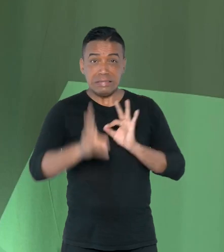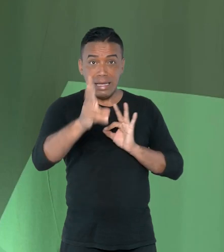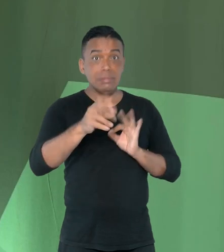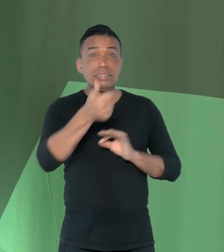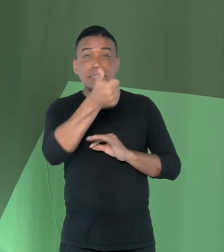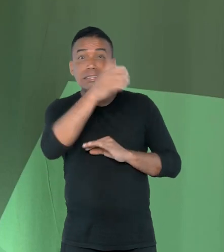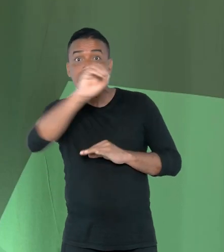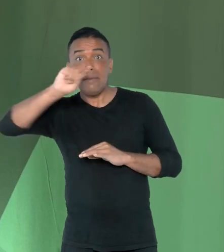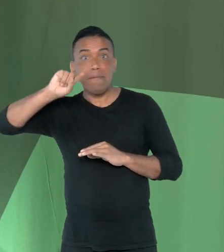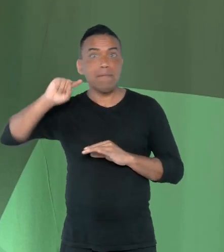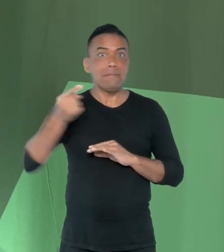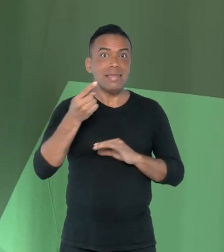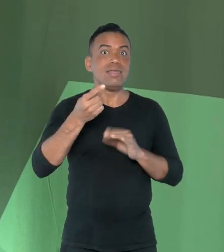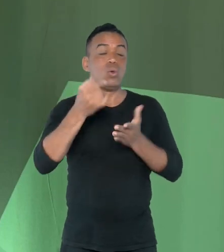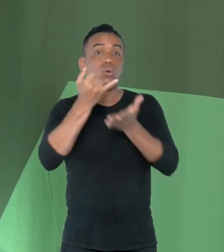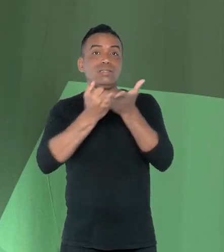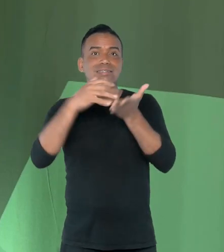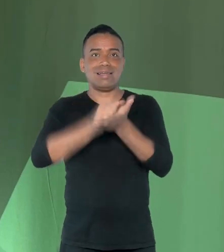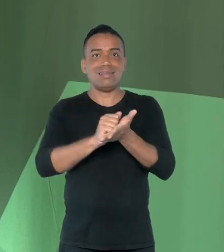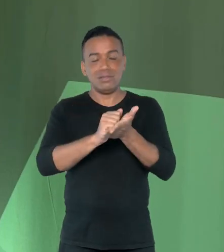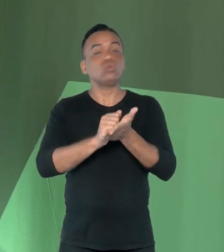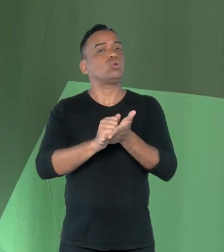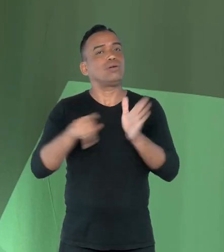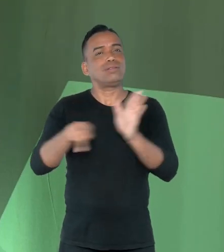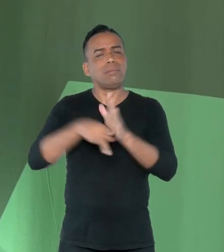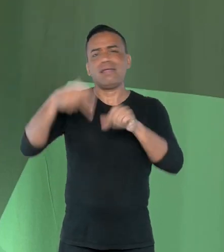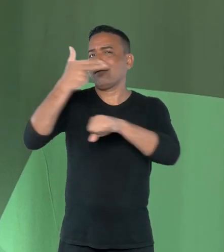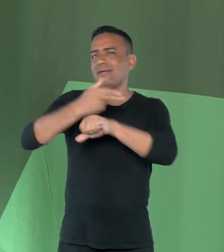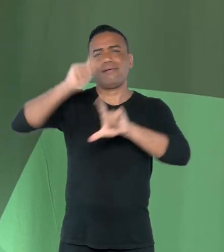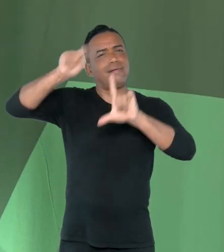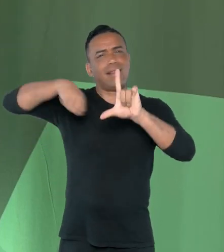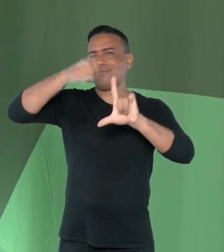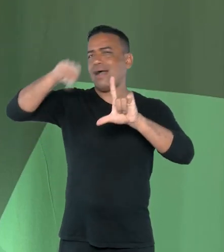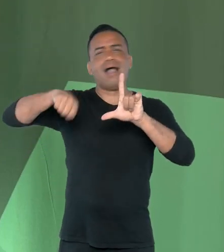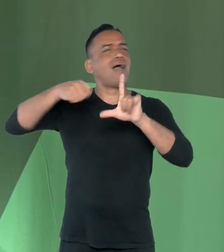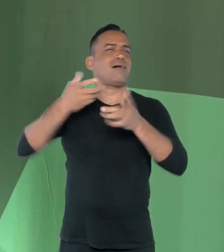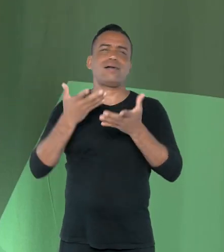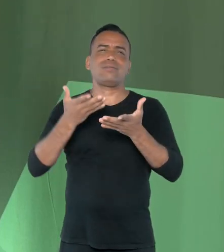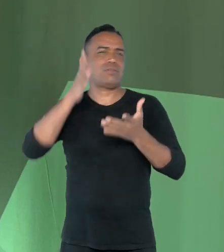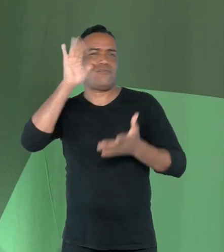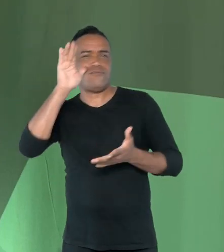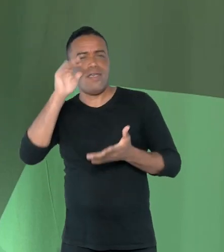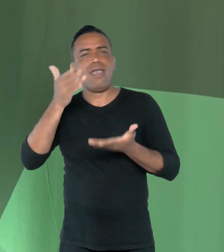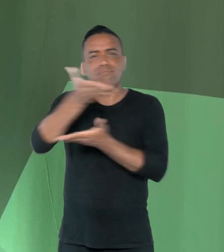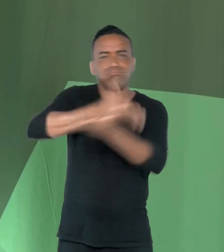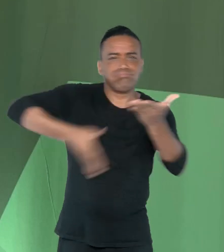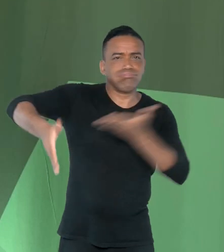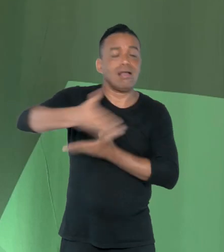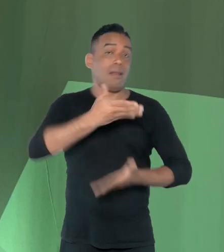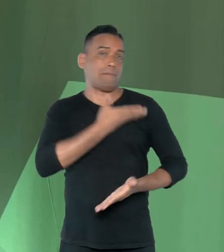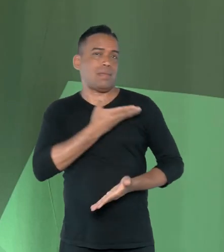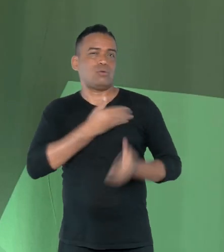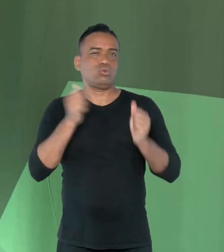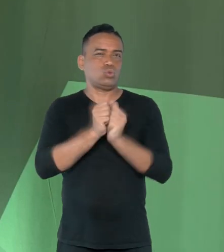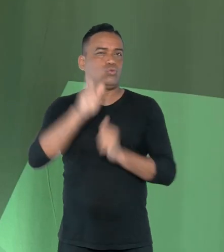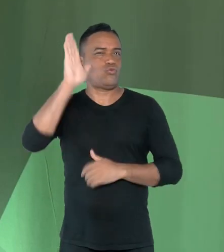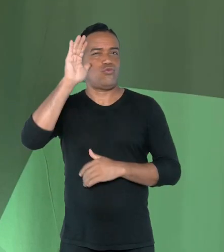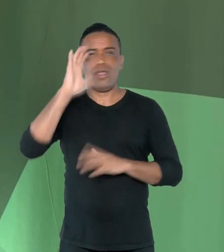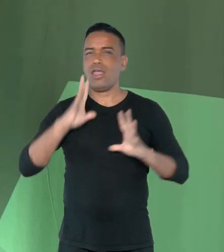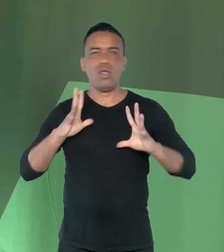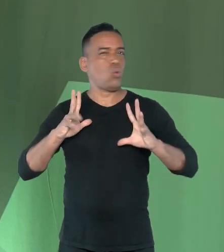inscritos e mais de 500 programas gravados como este, que você pode compartilhar com seus amigos e assistir de qualquer lugar do